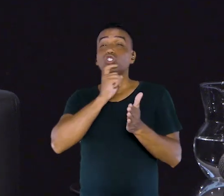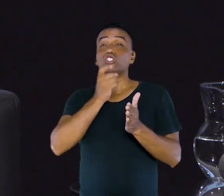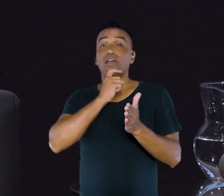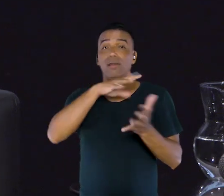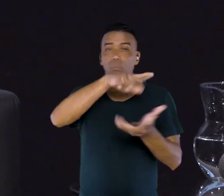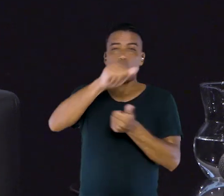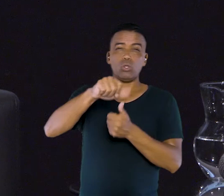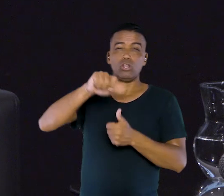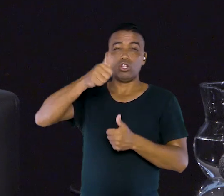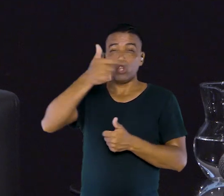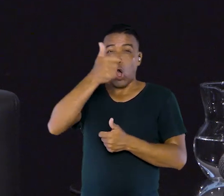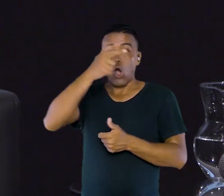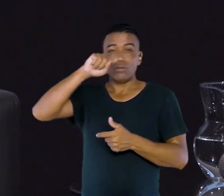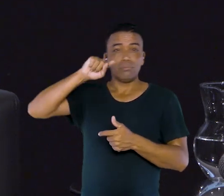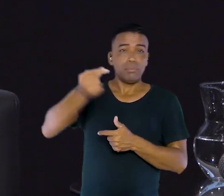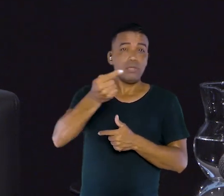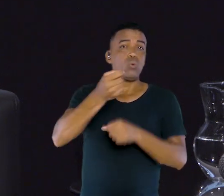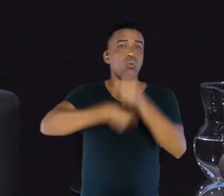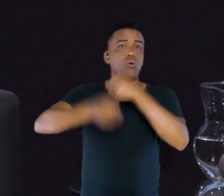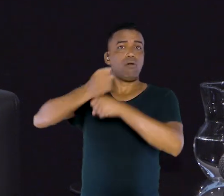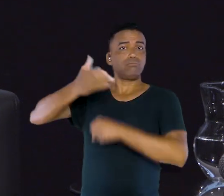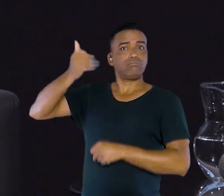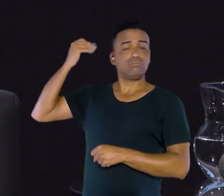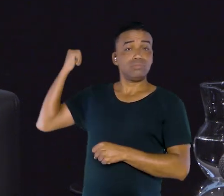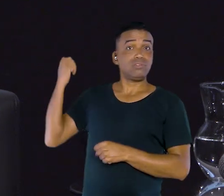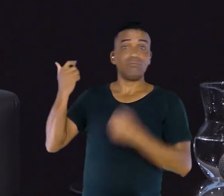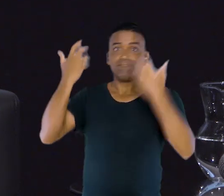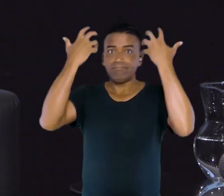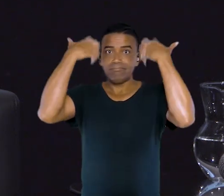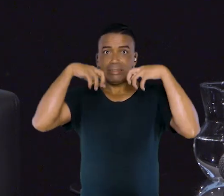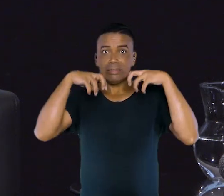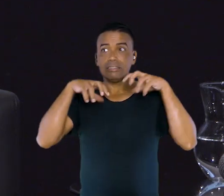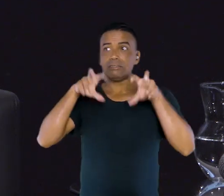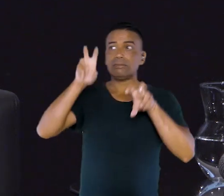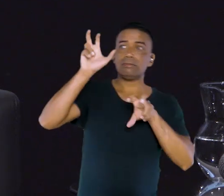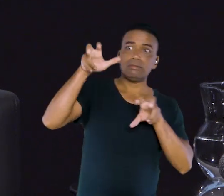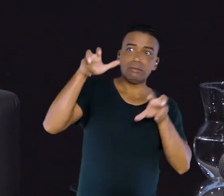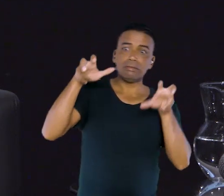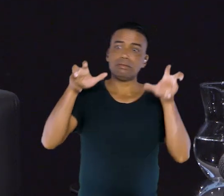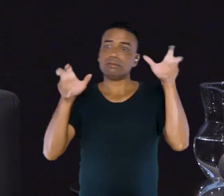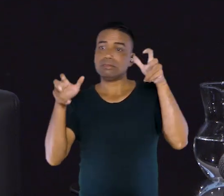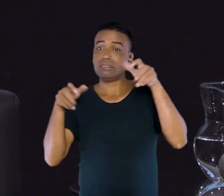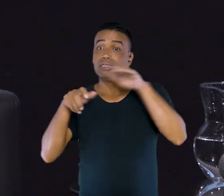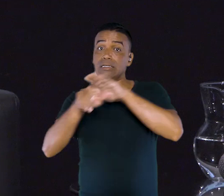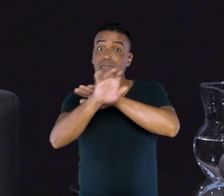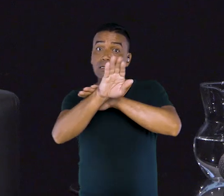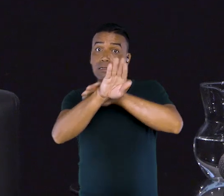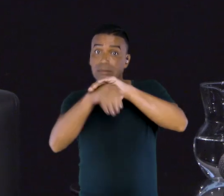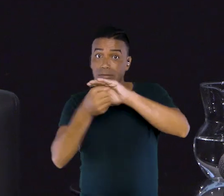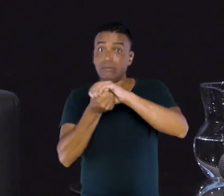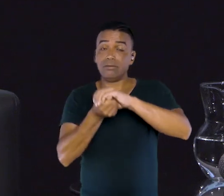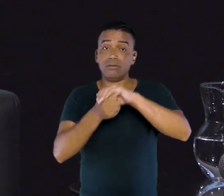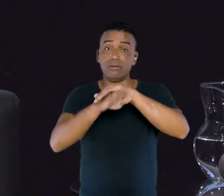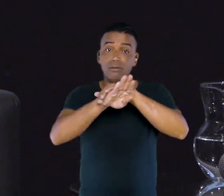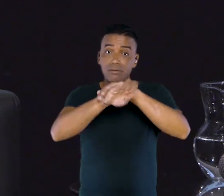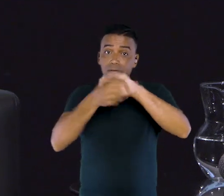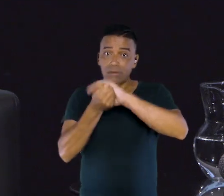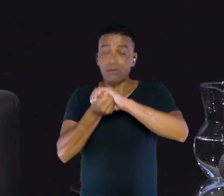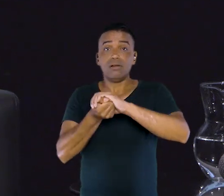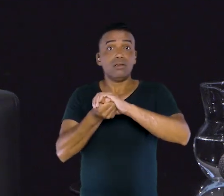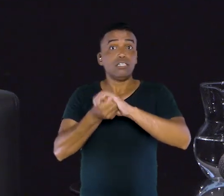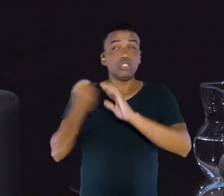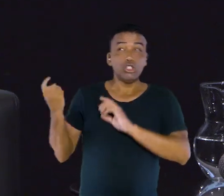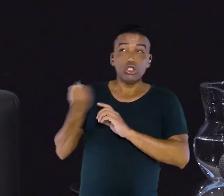assim, até uns 12 mil anos atrás, a gente tinha esses grandes mamíferos que viviam aqui, preguiça gigante, tatu gigante. Então, eu acho que tem